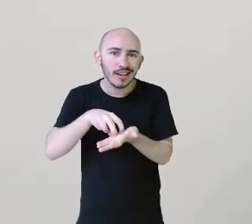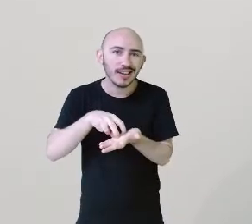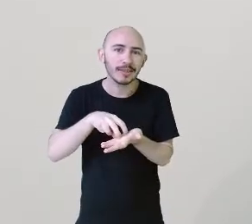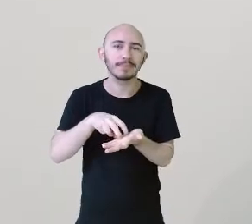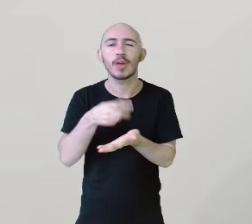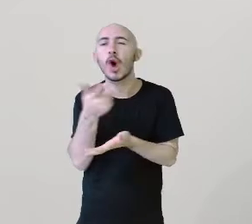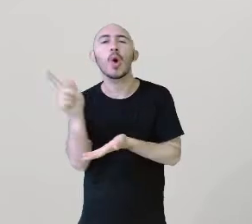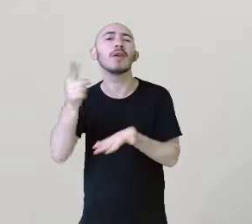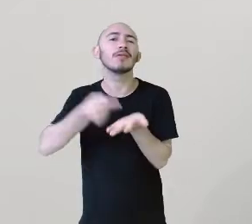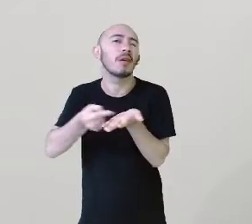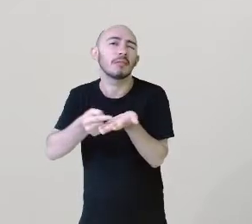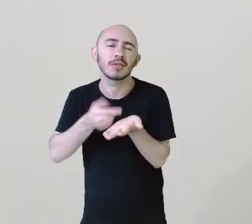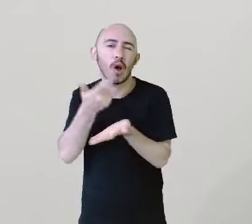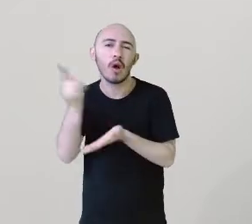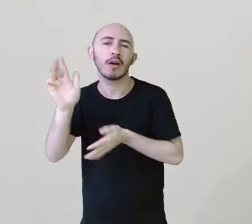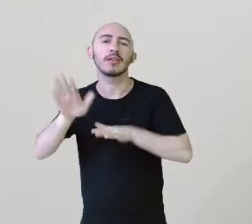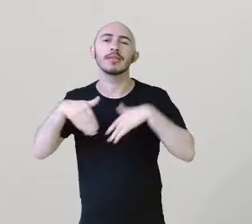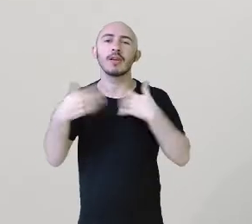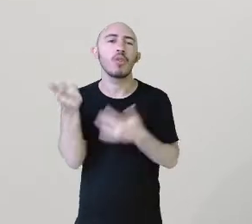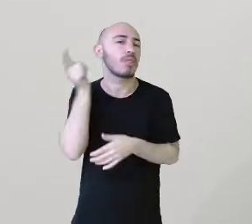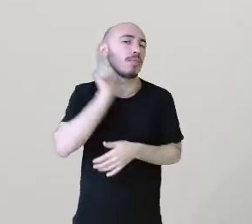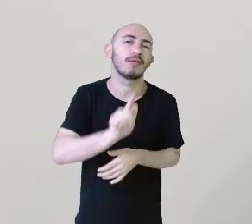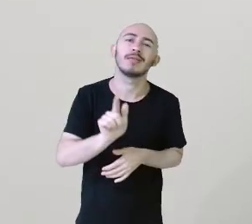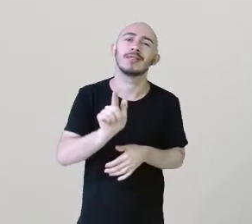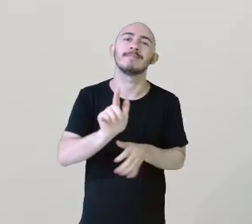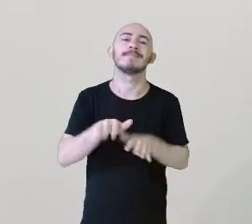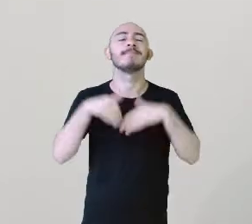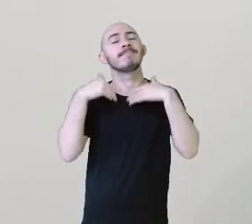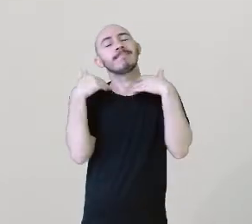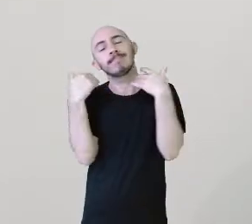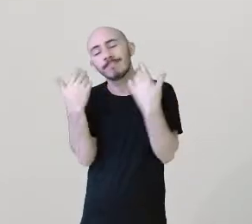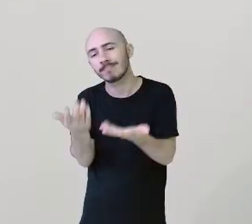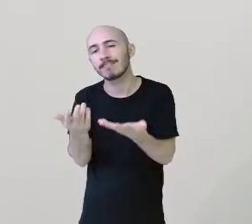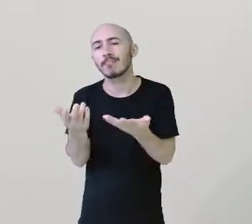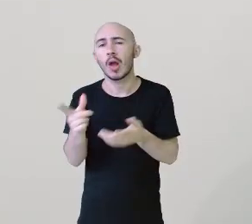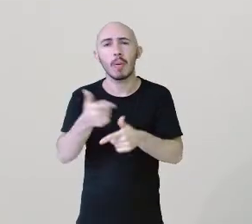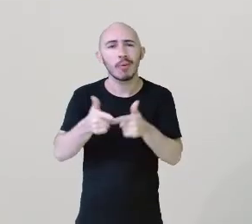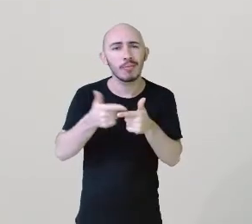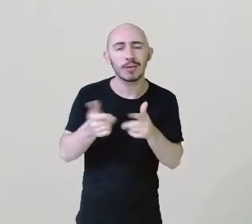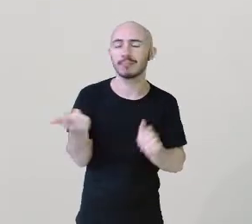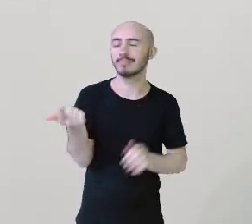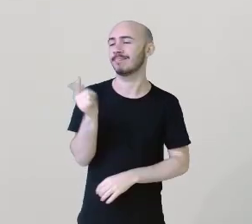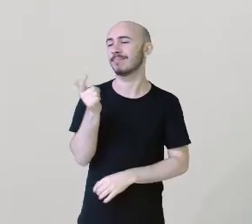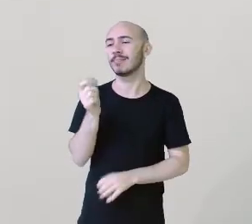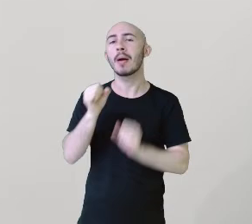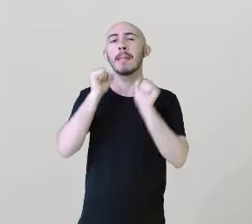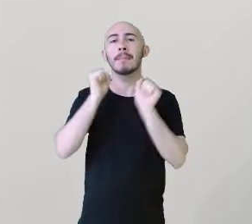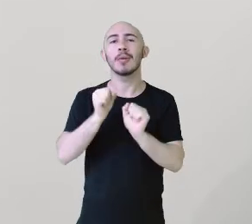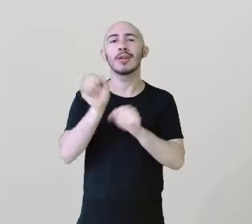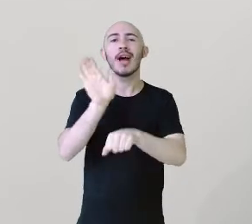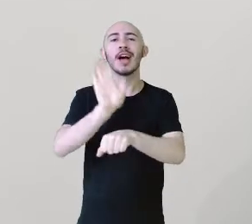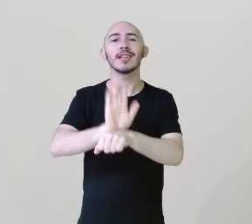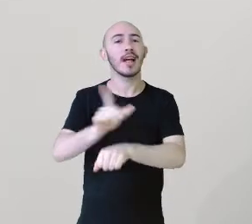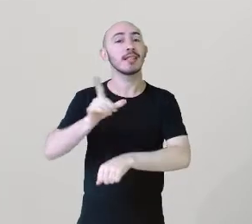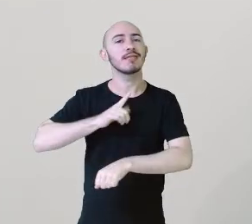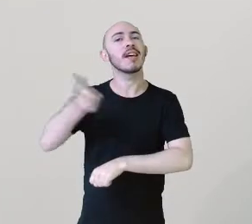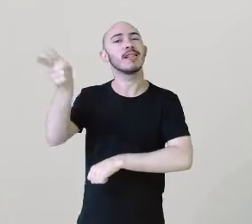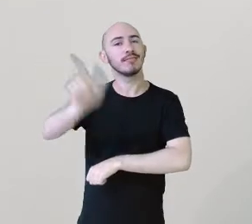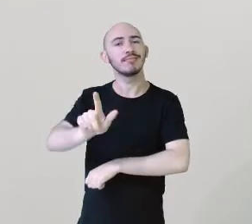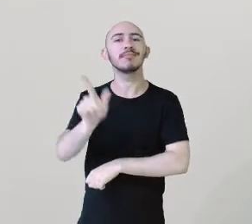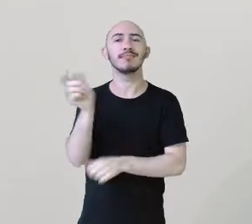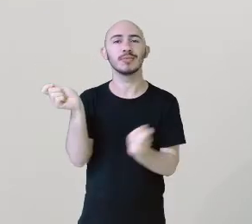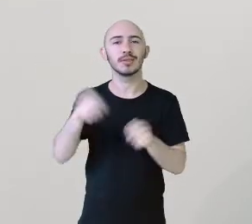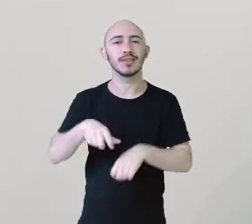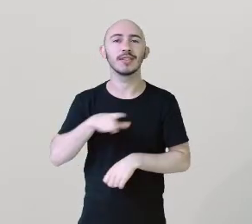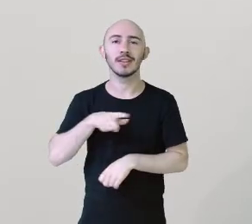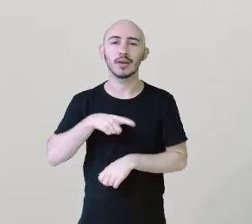para fazer, não deu, 7h30 perdeu a hora, não tem problema. Você pode ver a reprise no horário da tarde. Ou vocês